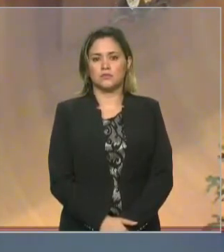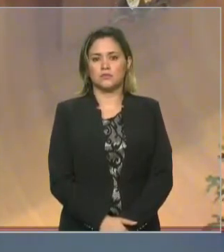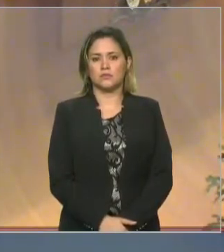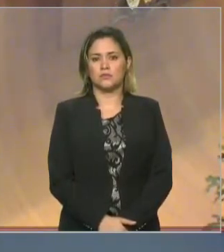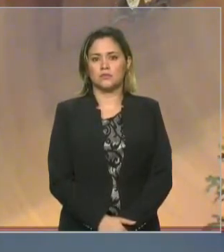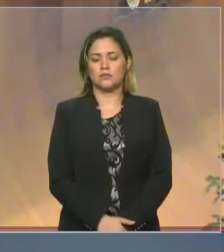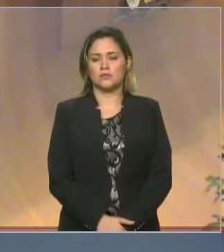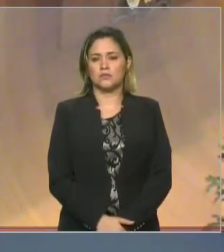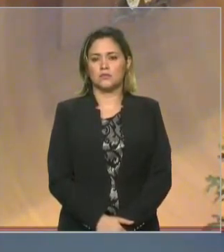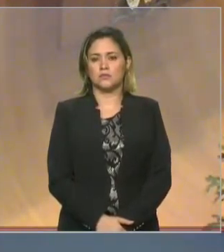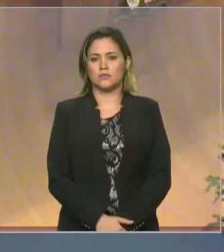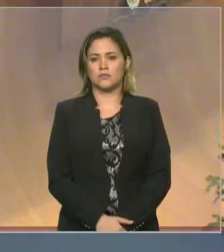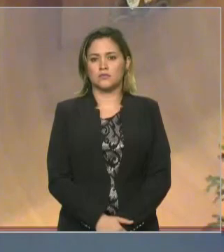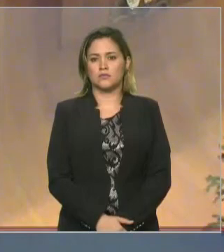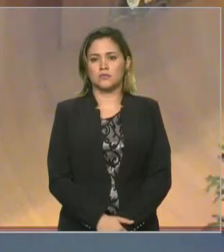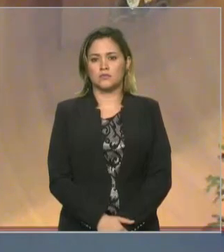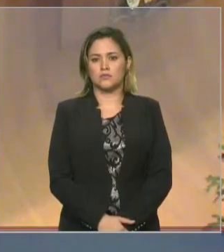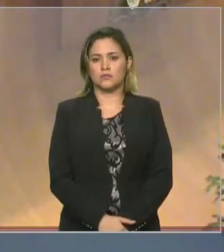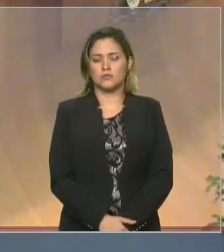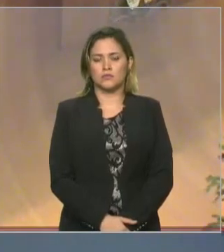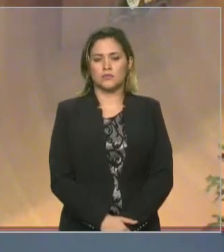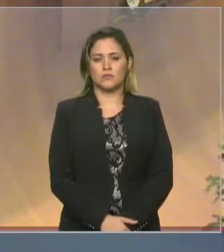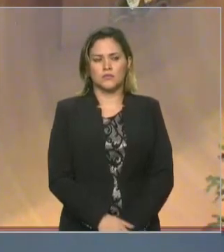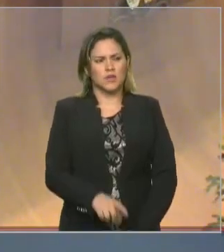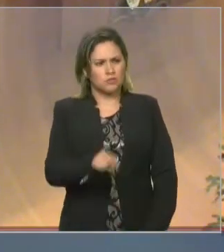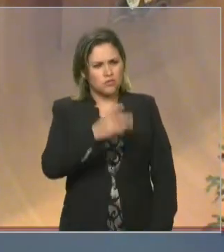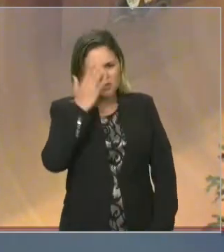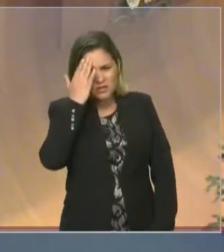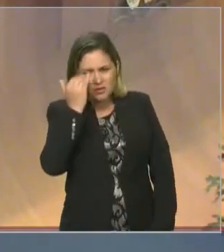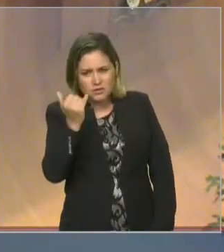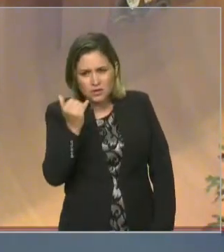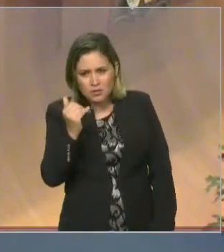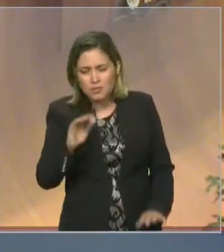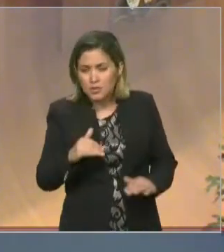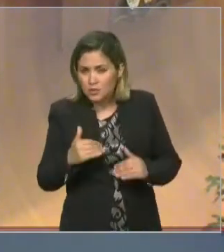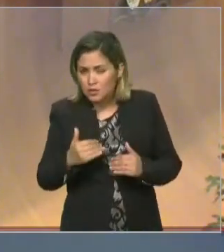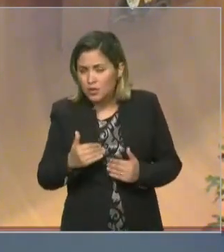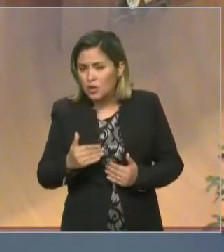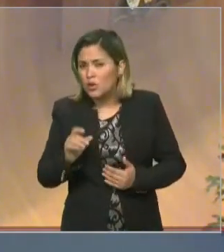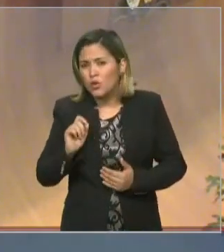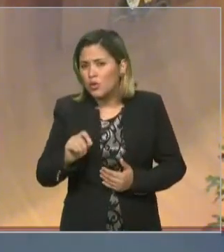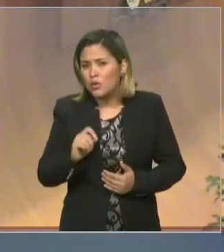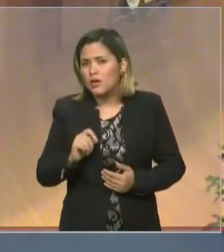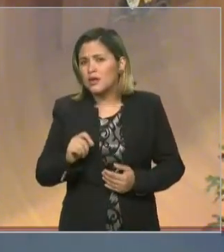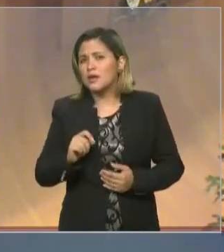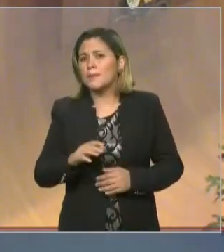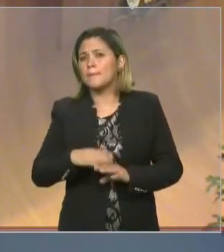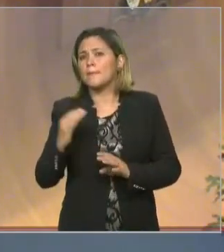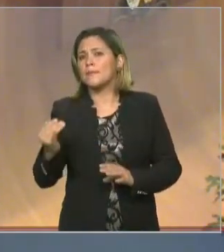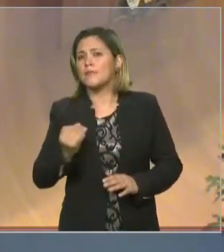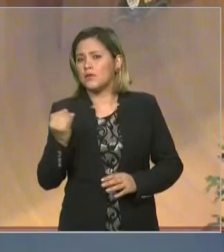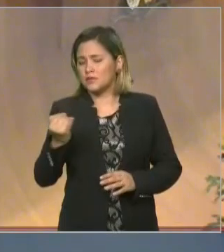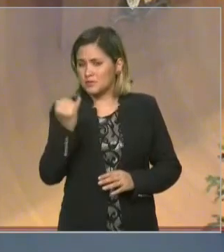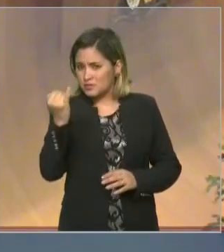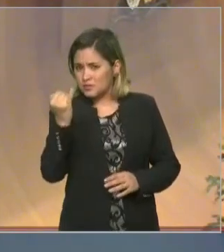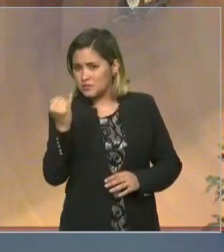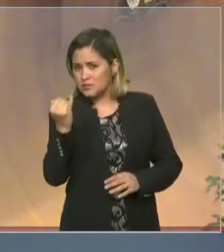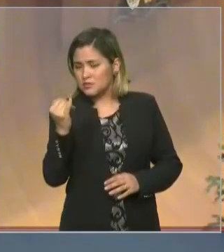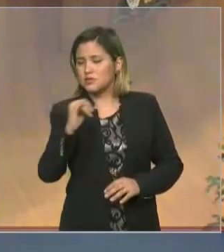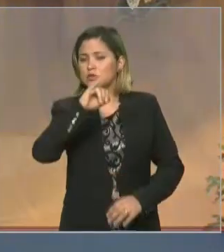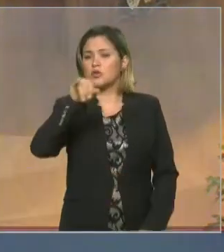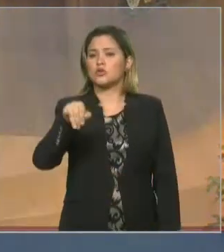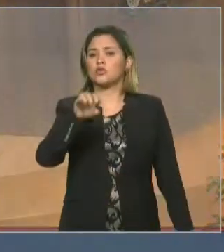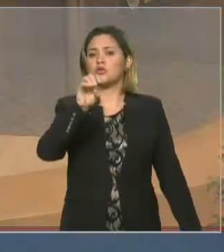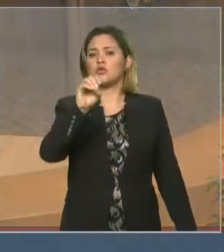Sabe qual foi, deputado Ivan? O fato mais importante da legislatura é que João